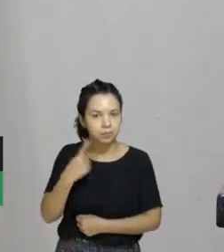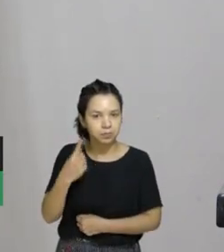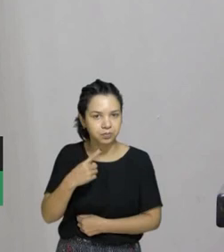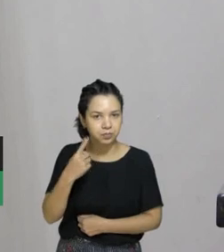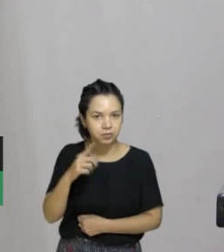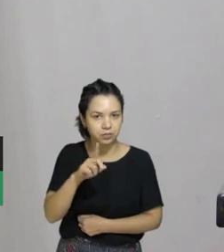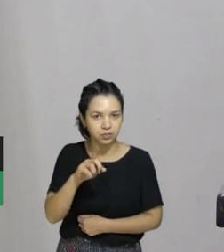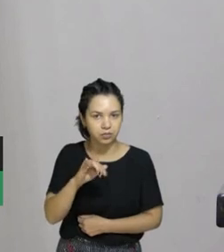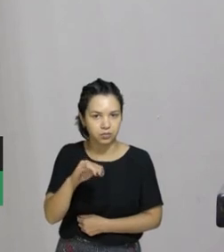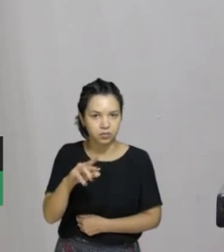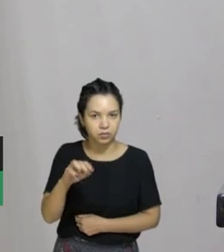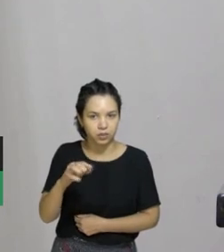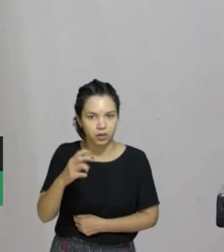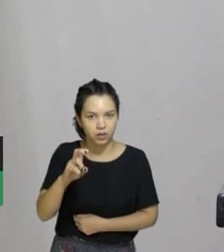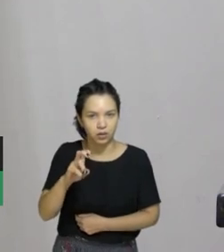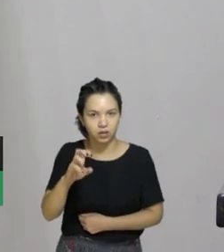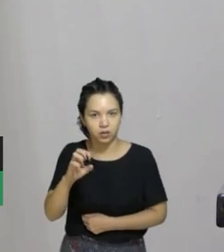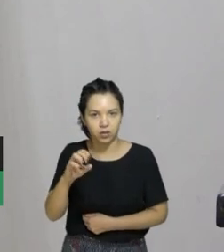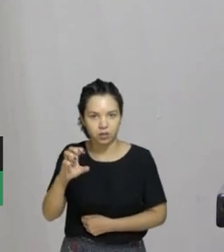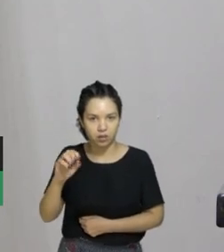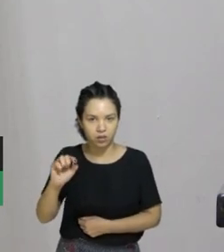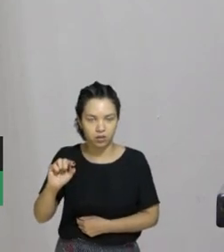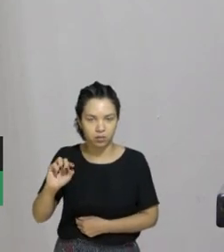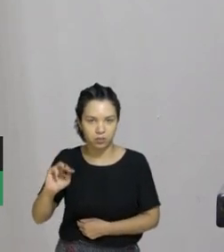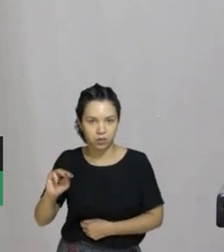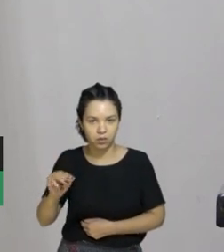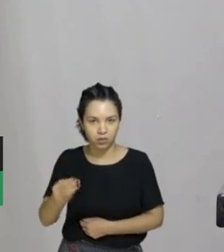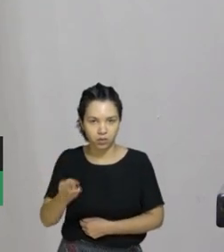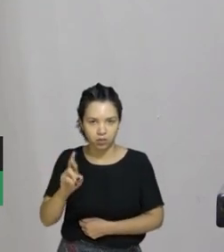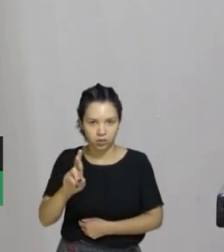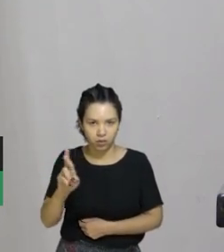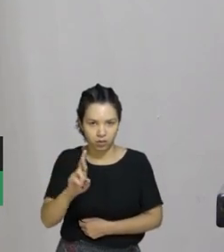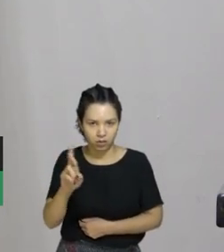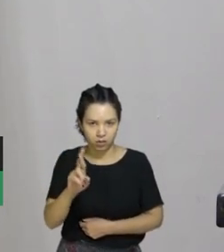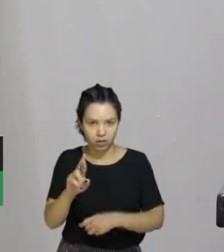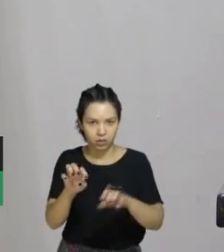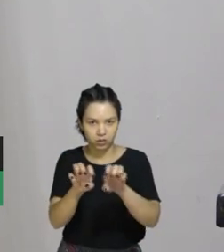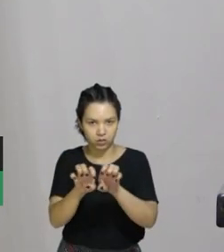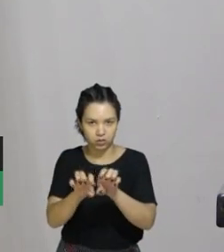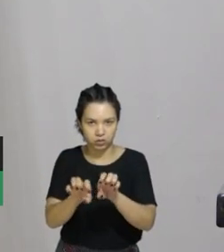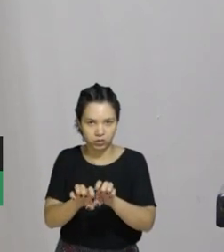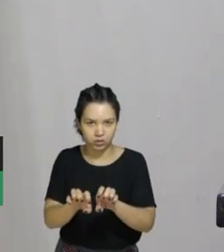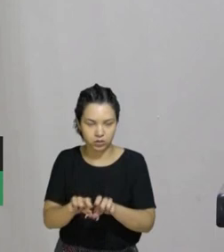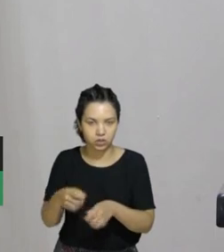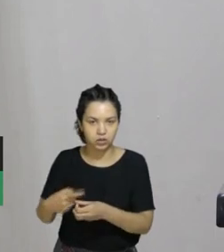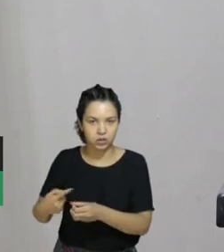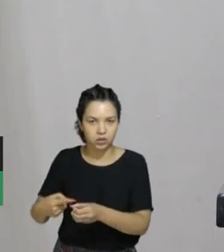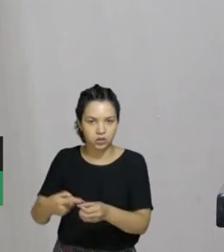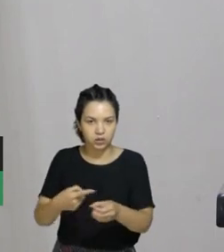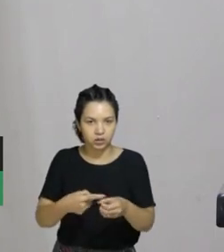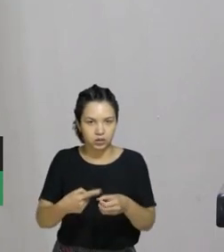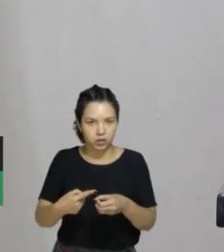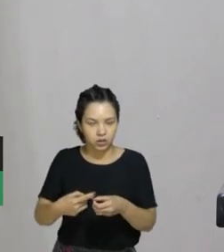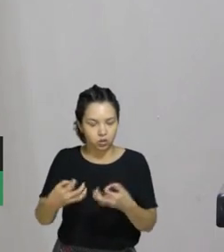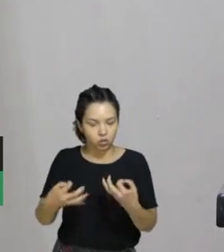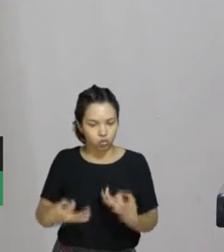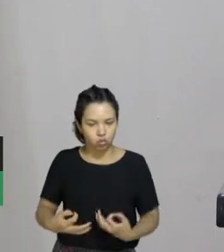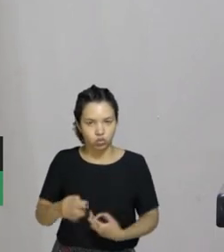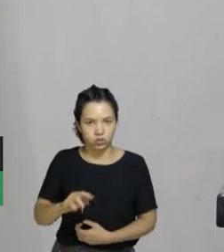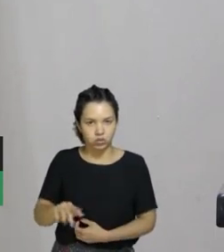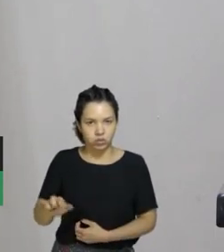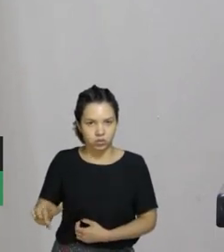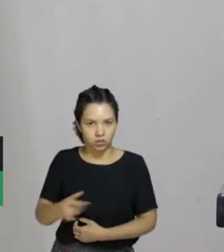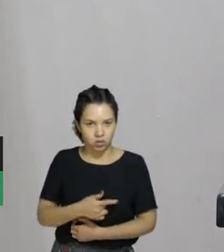de R$500 milhões para a reestruturação das nossas cidades catarinenses. Não é justo que o governo do